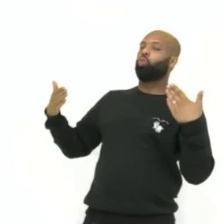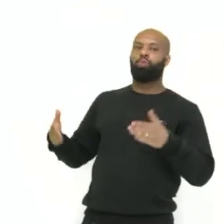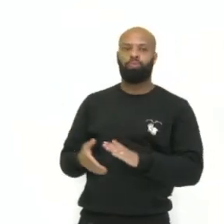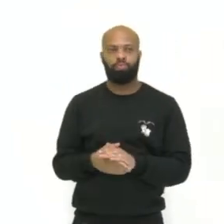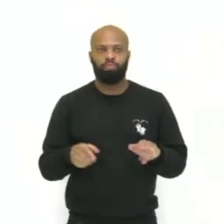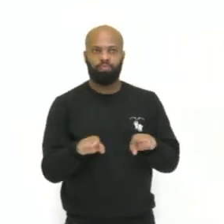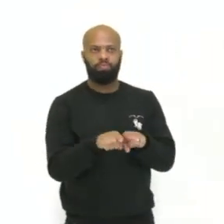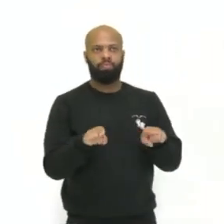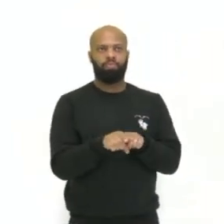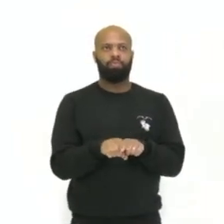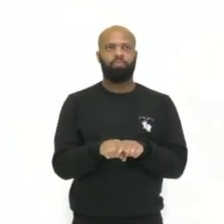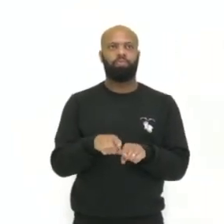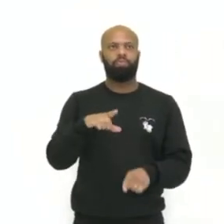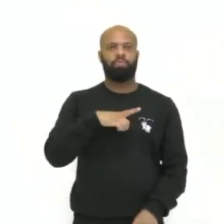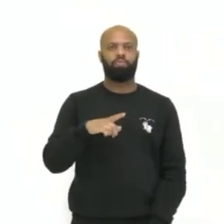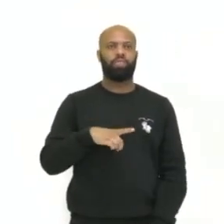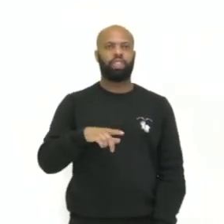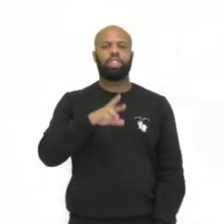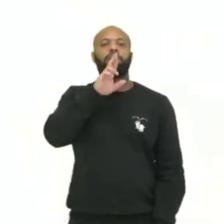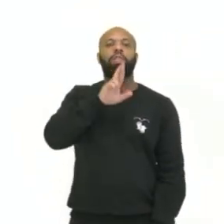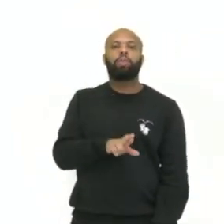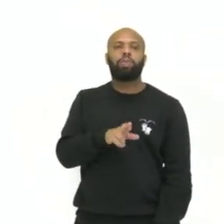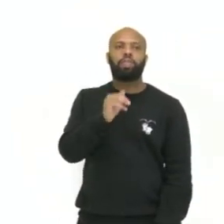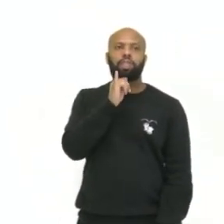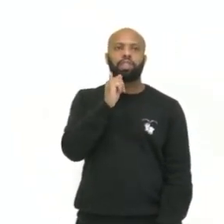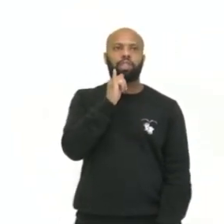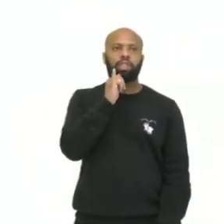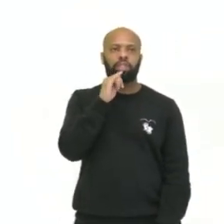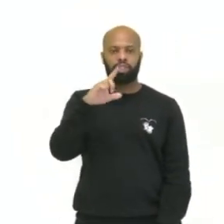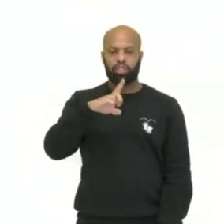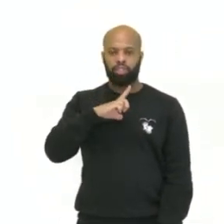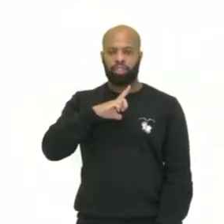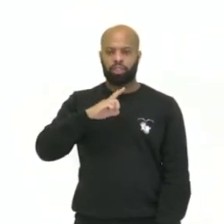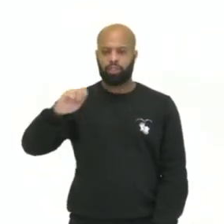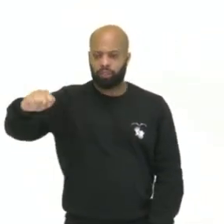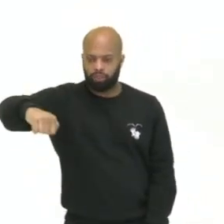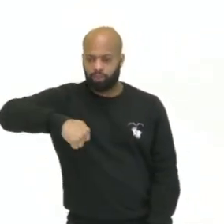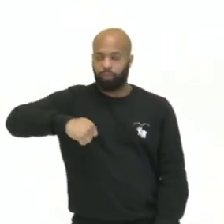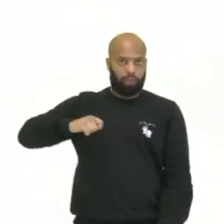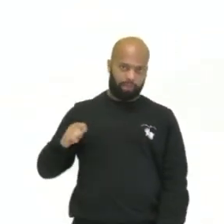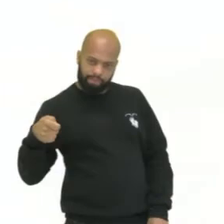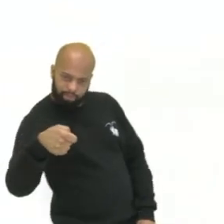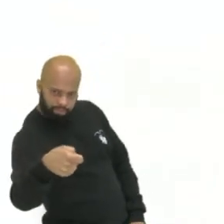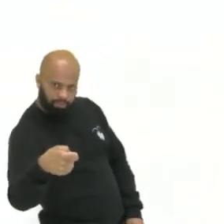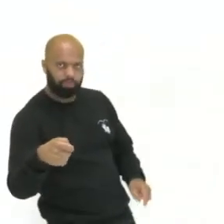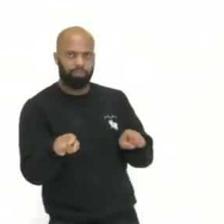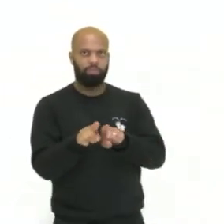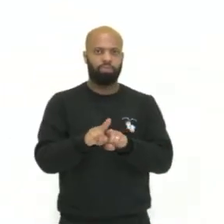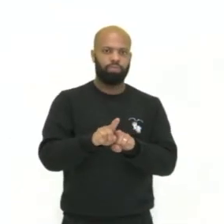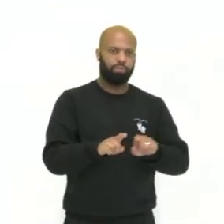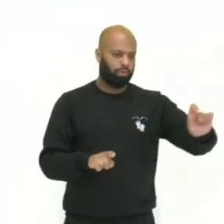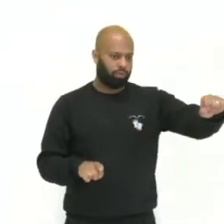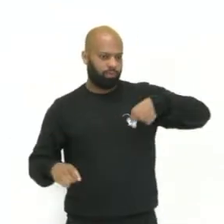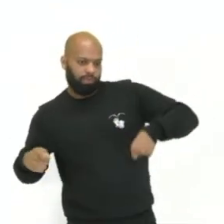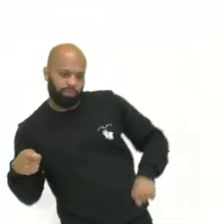adversário. Resposta, você está sendo atacado e em resposta você faz um golpe.